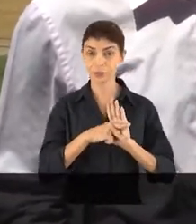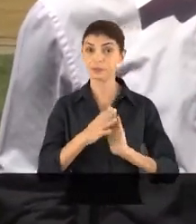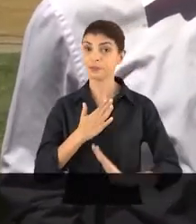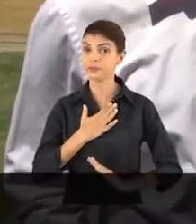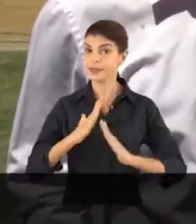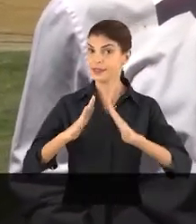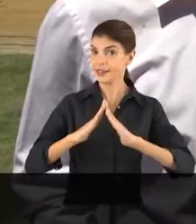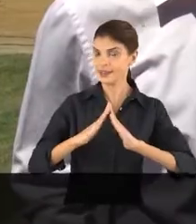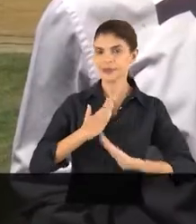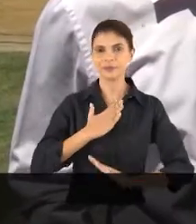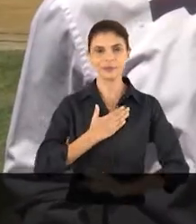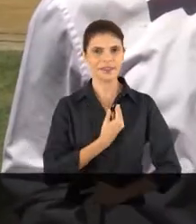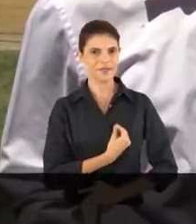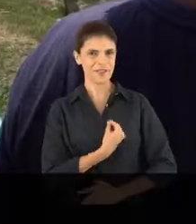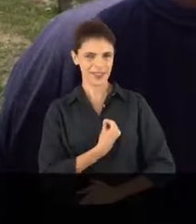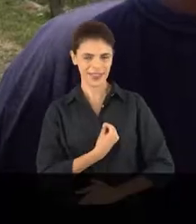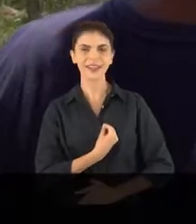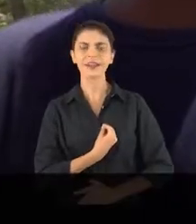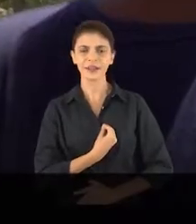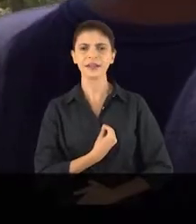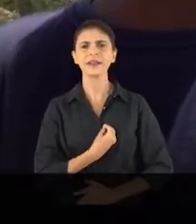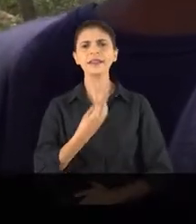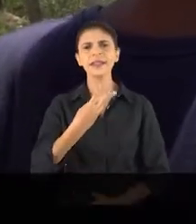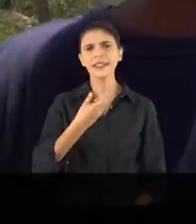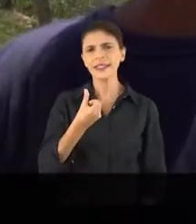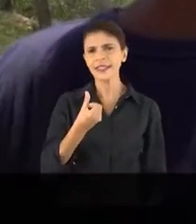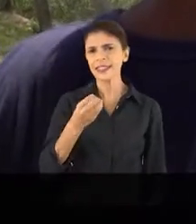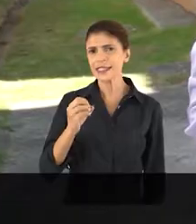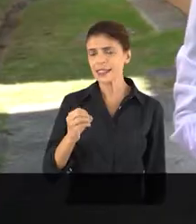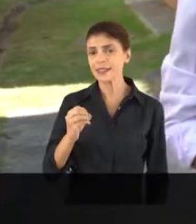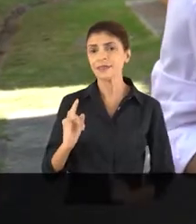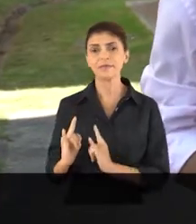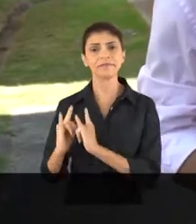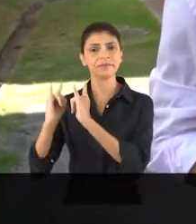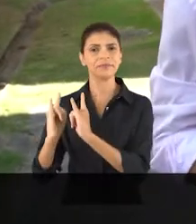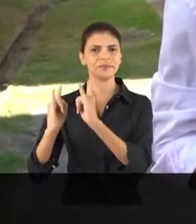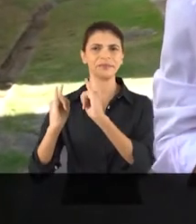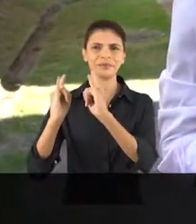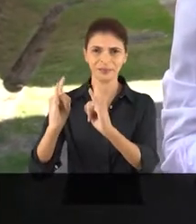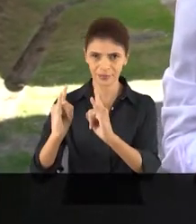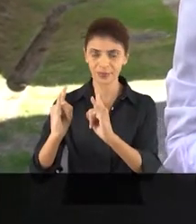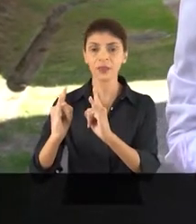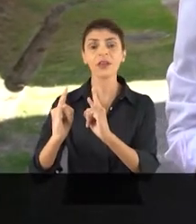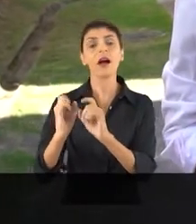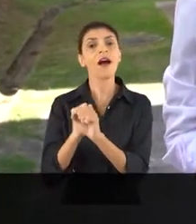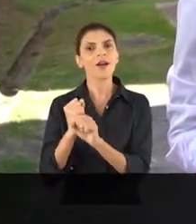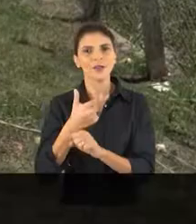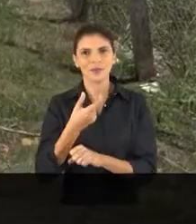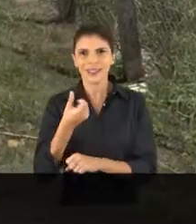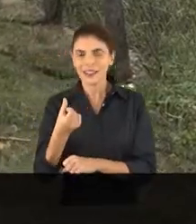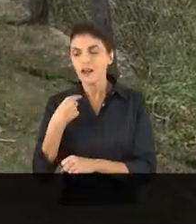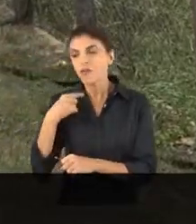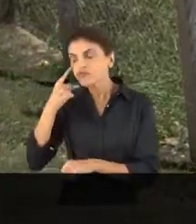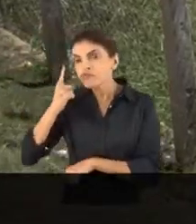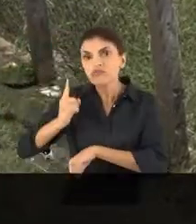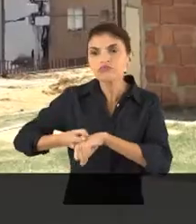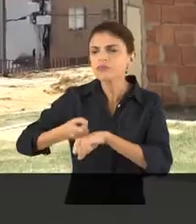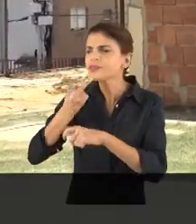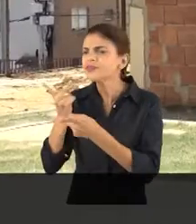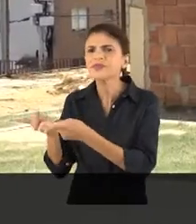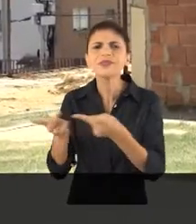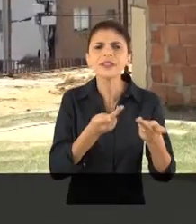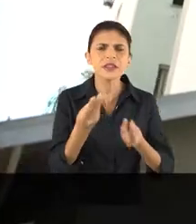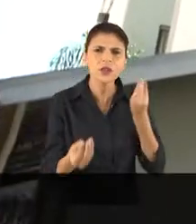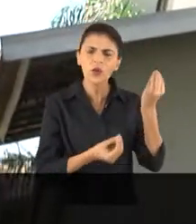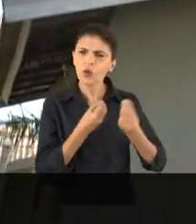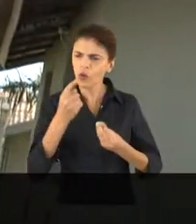empreendimento do ano de 2016, com 360 apartamentos de 2 quartos, divididos em blocos com 20 apartamentos cada um. Você tem